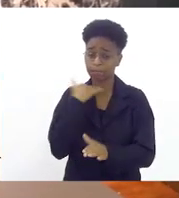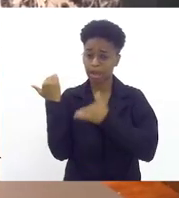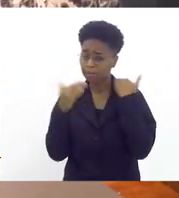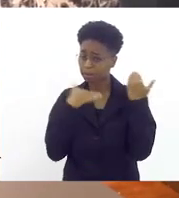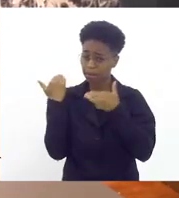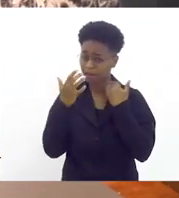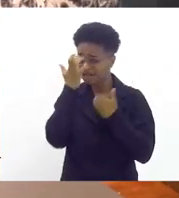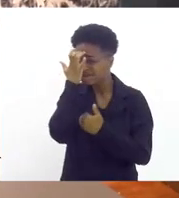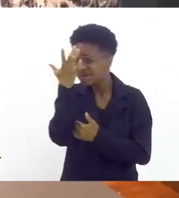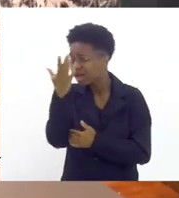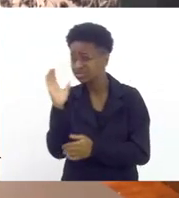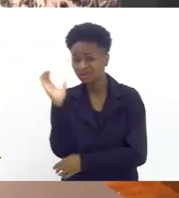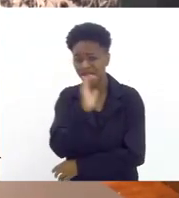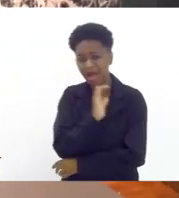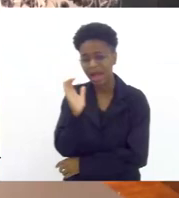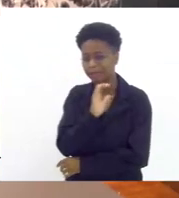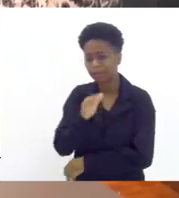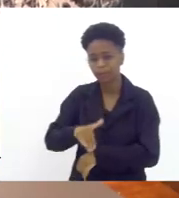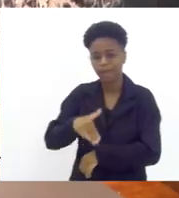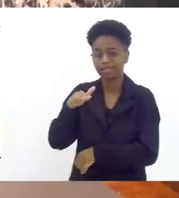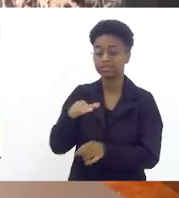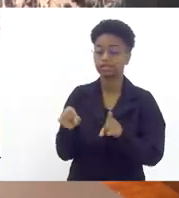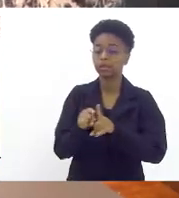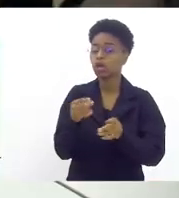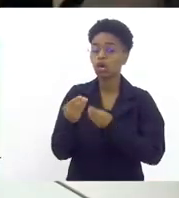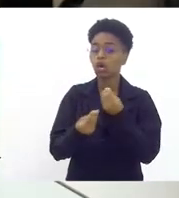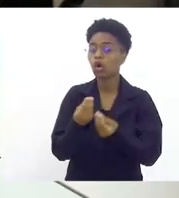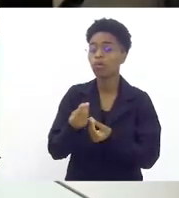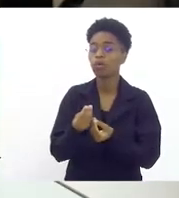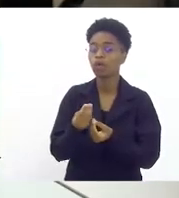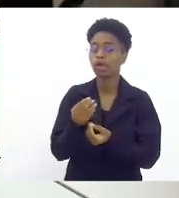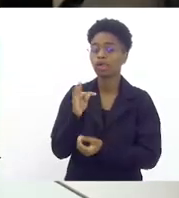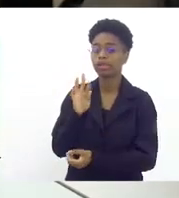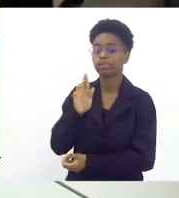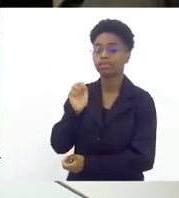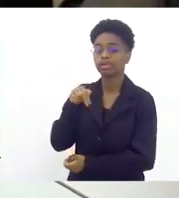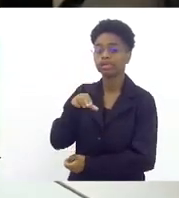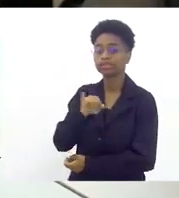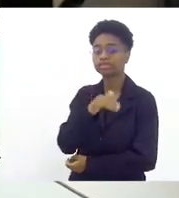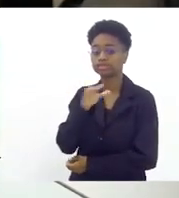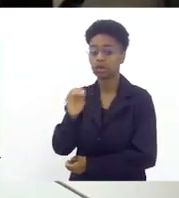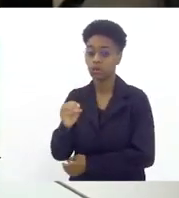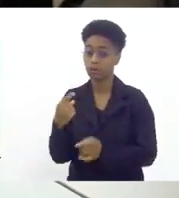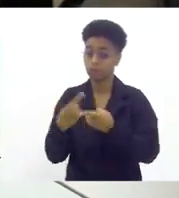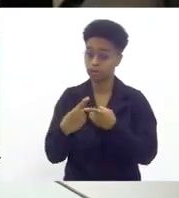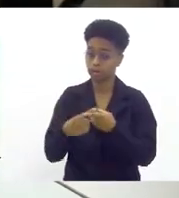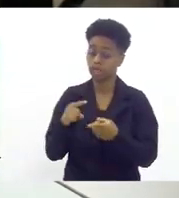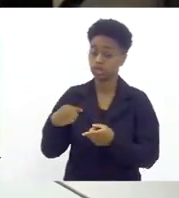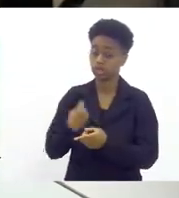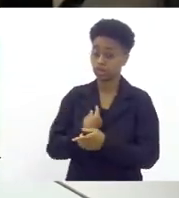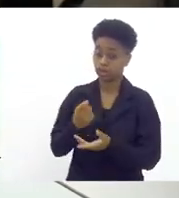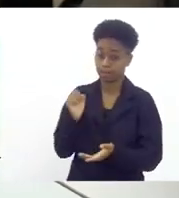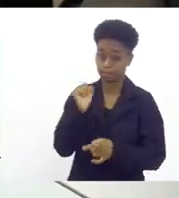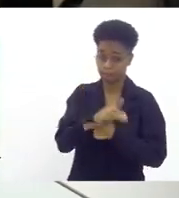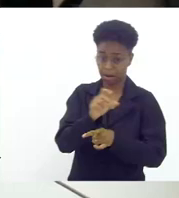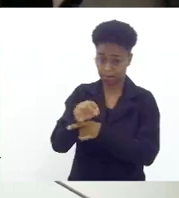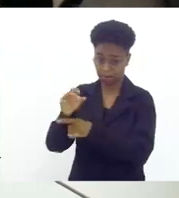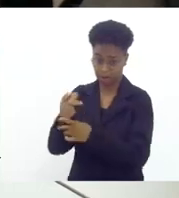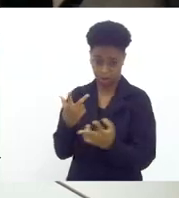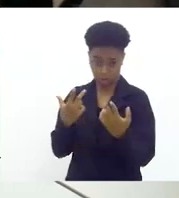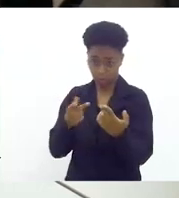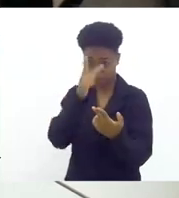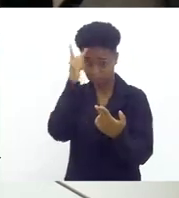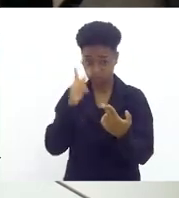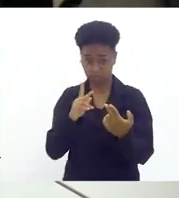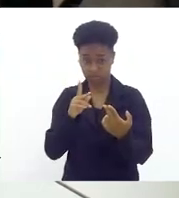muito mais fácil, mais rápidos. E como é isso também na transição que a gente faz? A gente ocupa o lugar de tempo das pessoas cis,